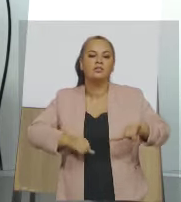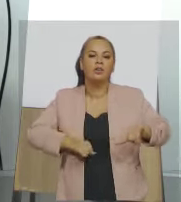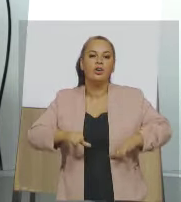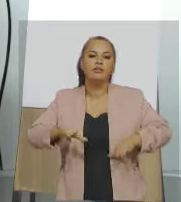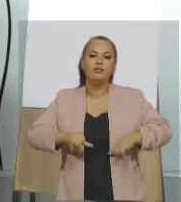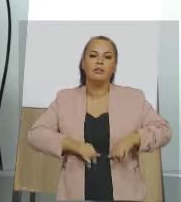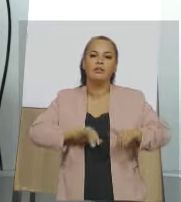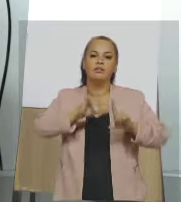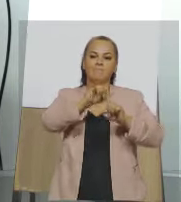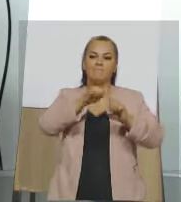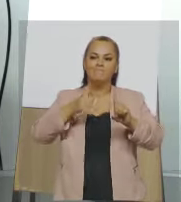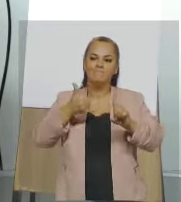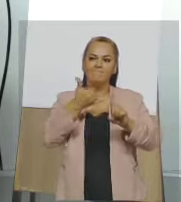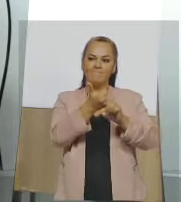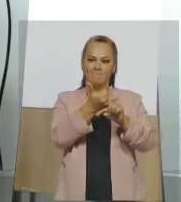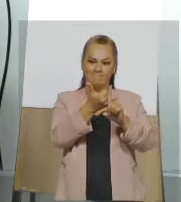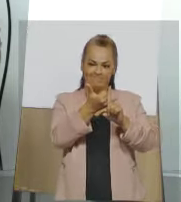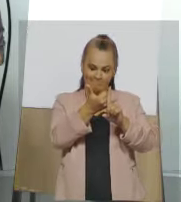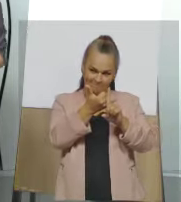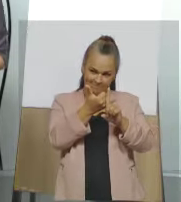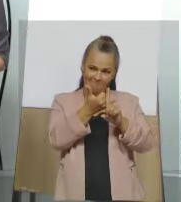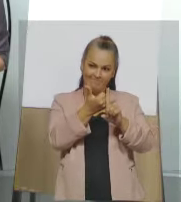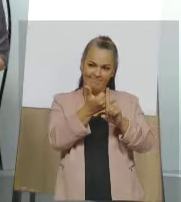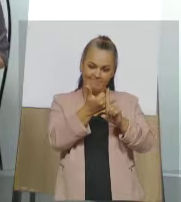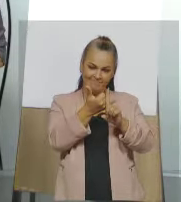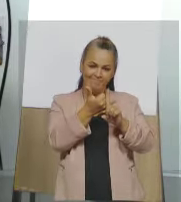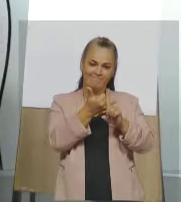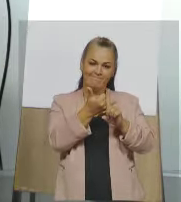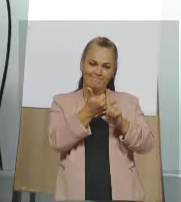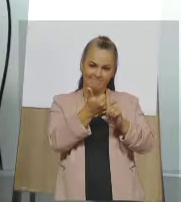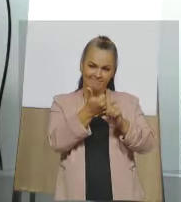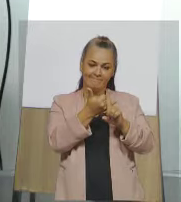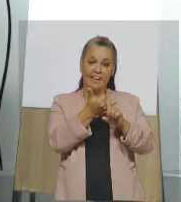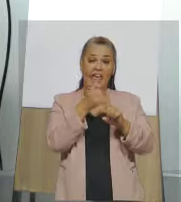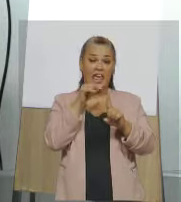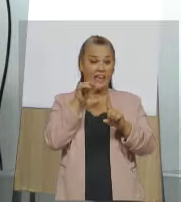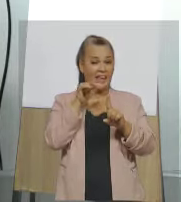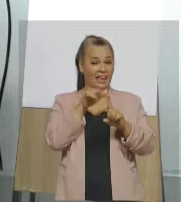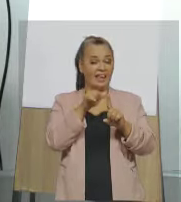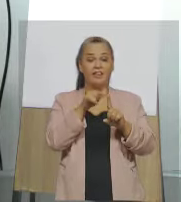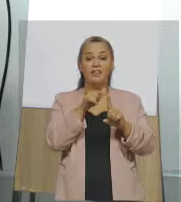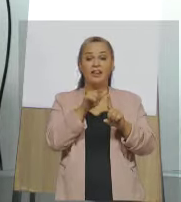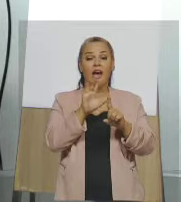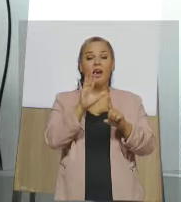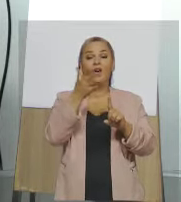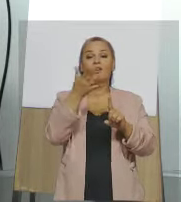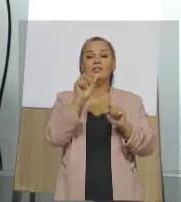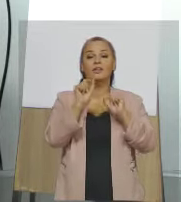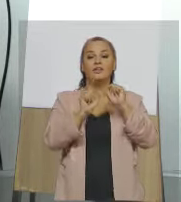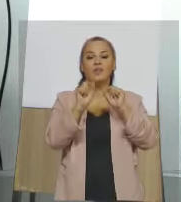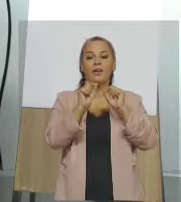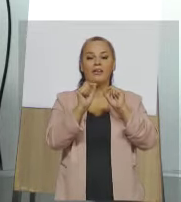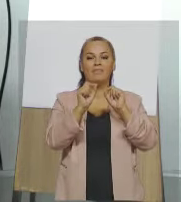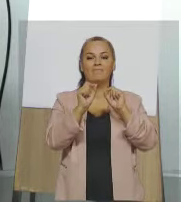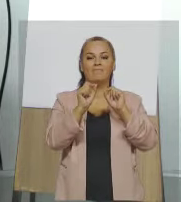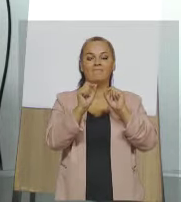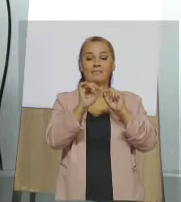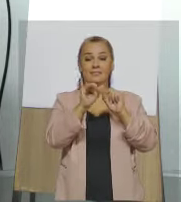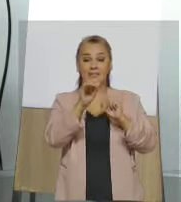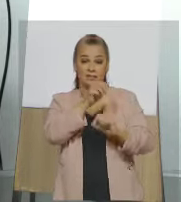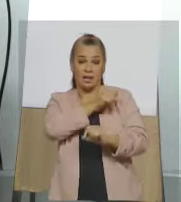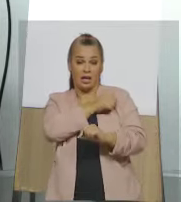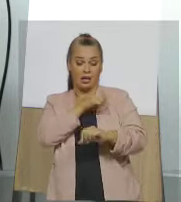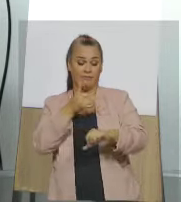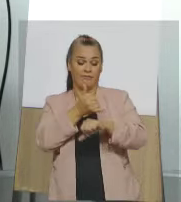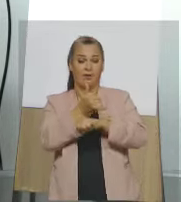pessoa, mas ele também é ruim, inclusive, para os resultados que a gente vai ter na educação. Porque se a pessoa falta na escola,